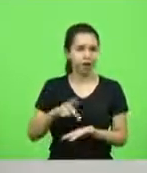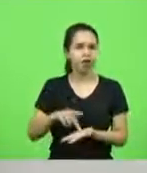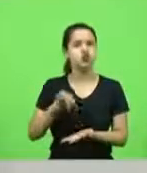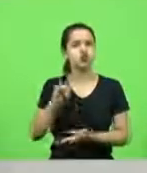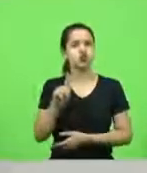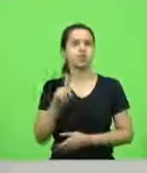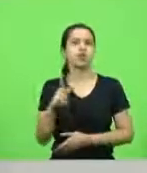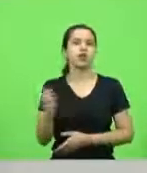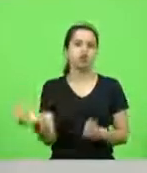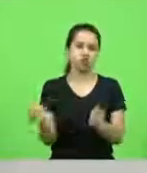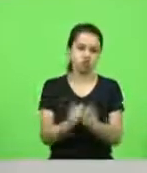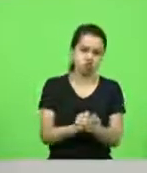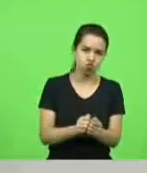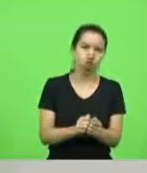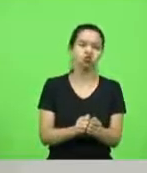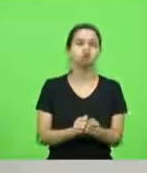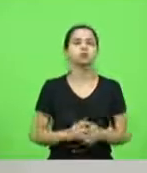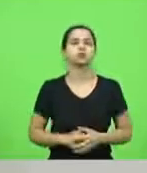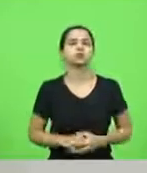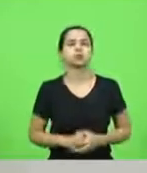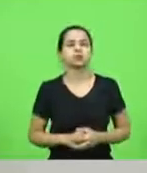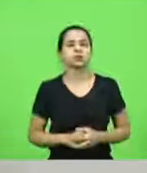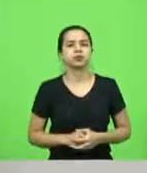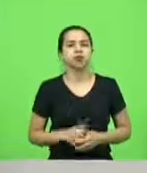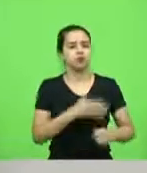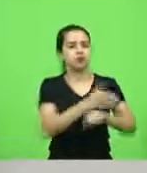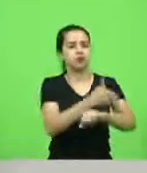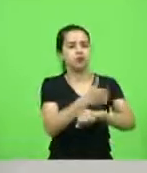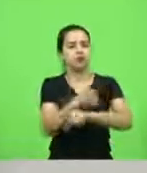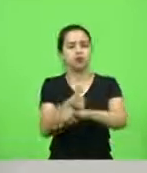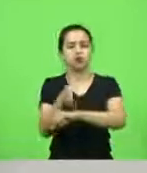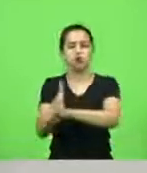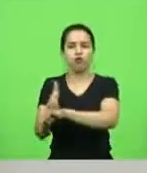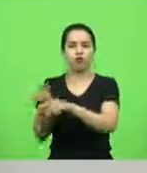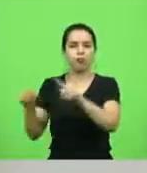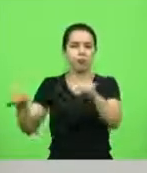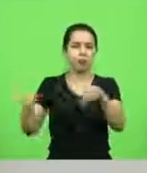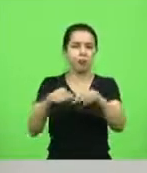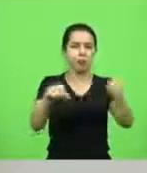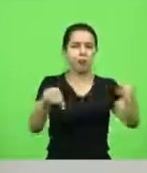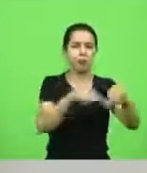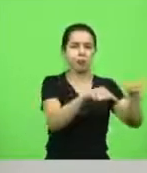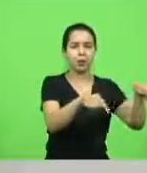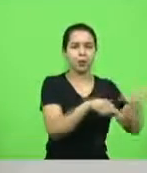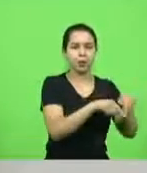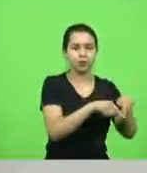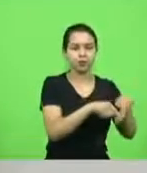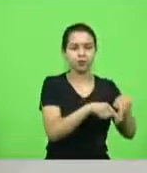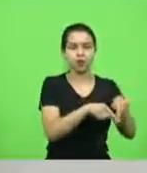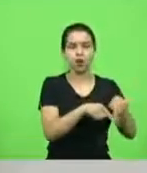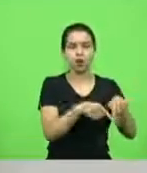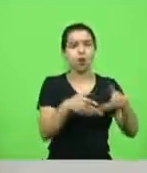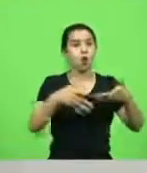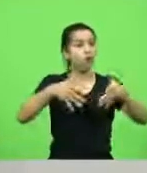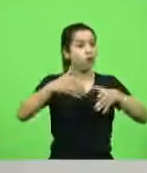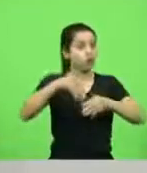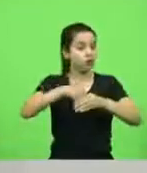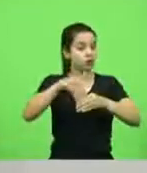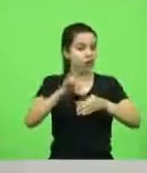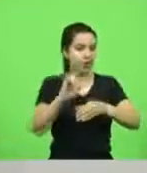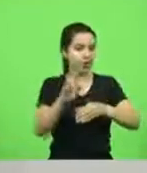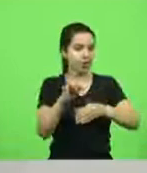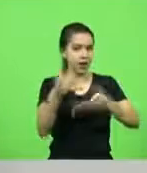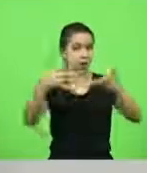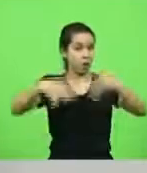junto e quem e foi de gabinete em gabinete dos membros ali dentro para que não fosse voltar da igreja foram os